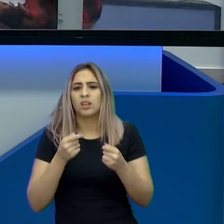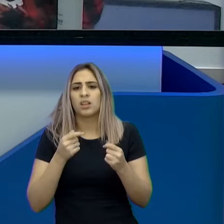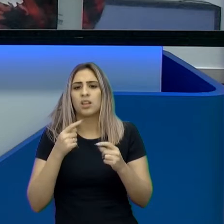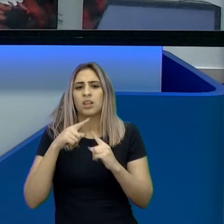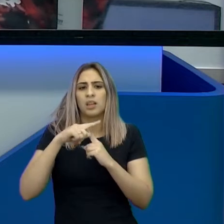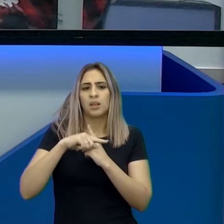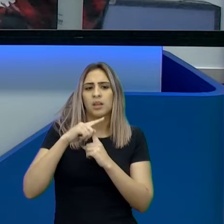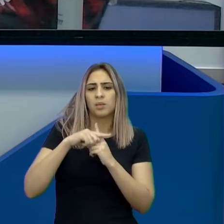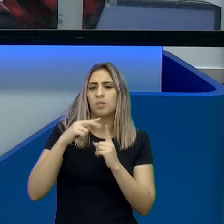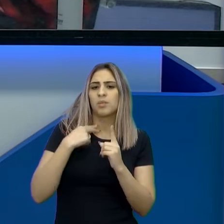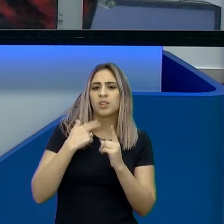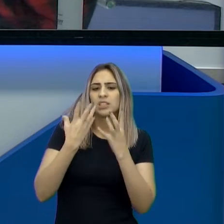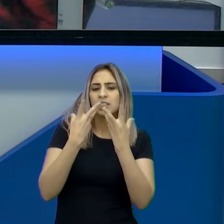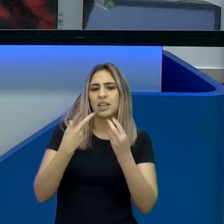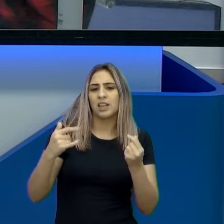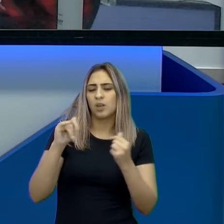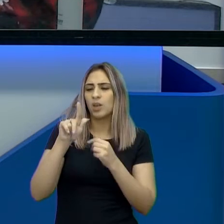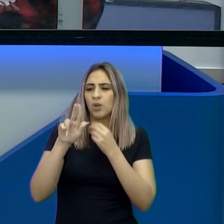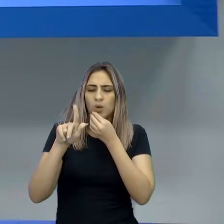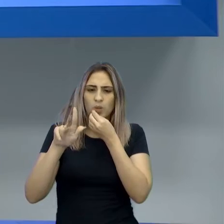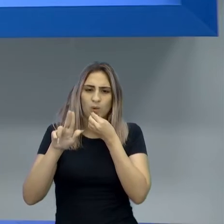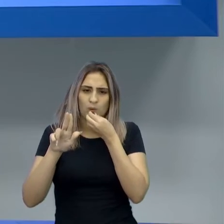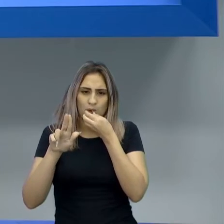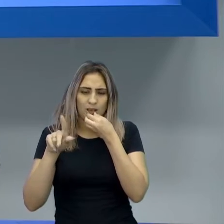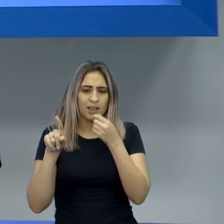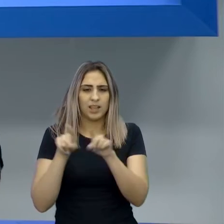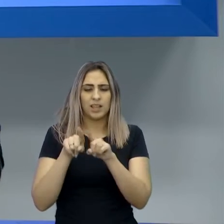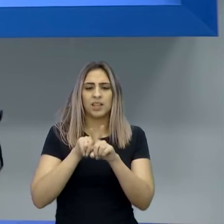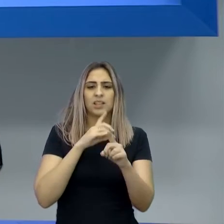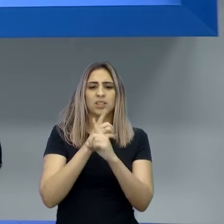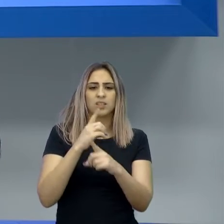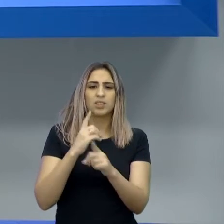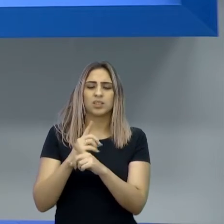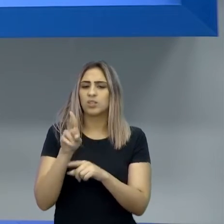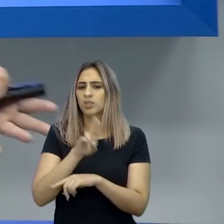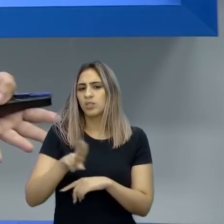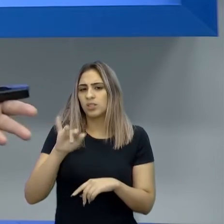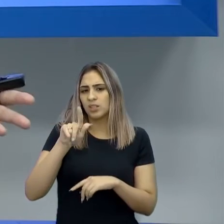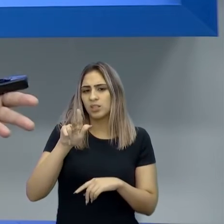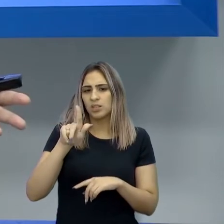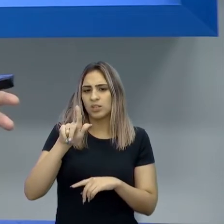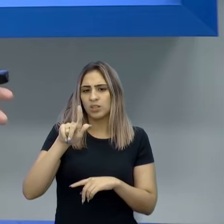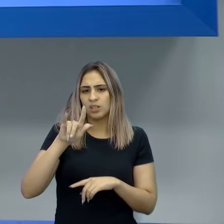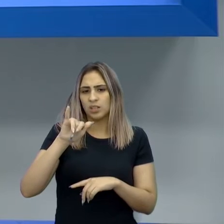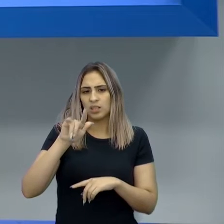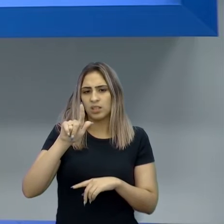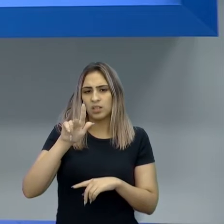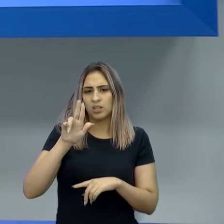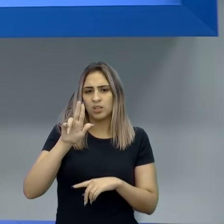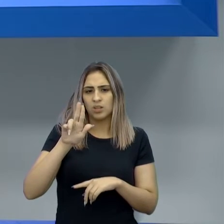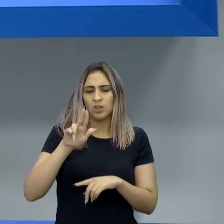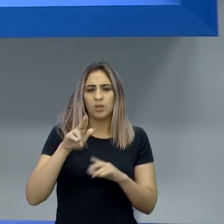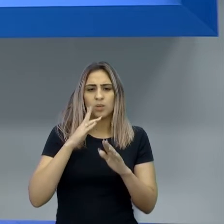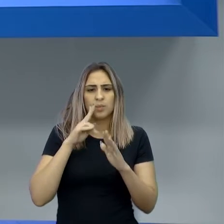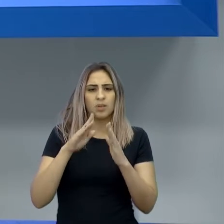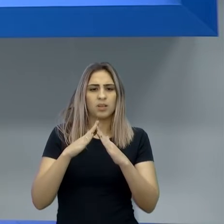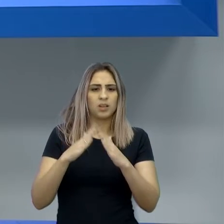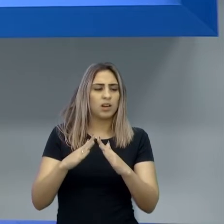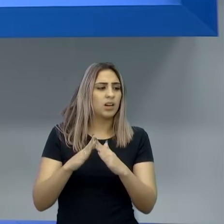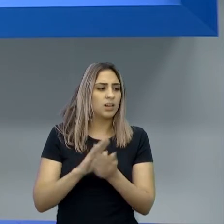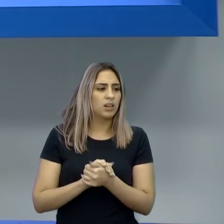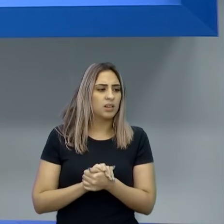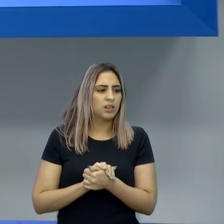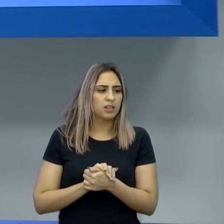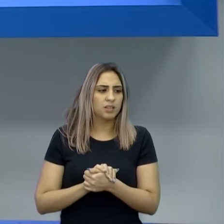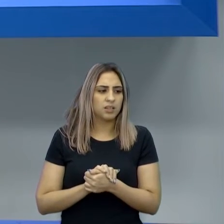de derreter o iglu. Que e demais. Descobri também que eles não usam os iglus, né, para morar nos iglus, né? Eles usam só nos momentos de caça. Olha.